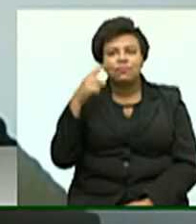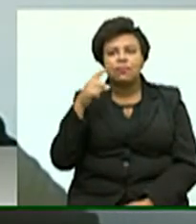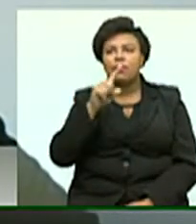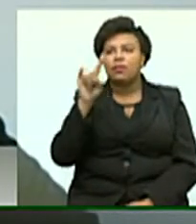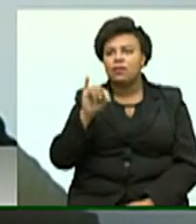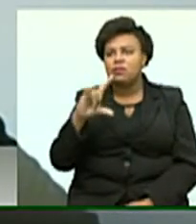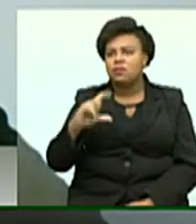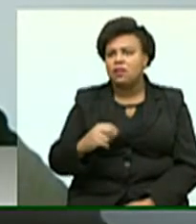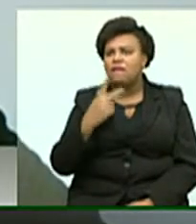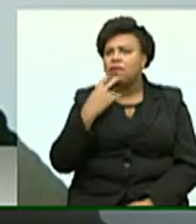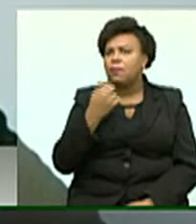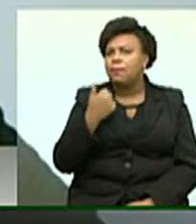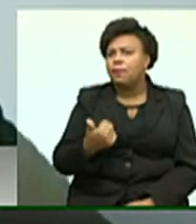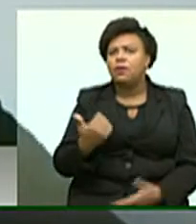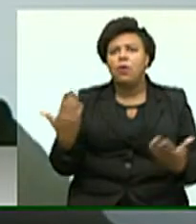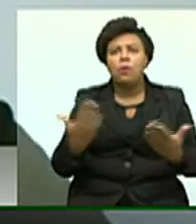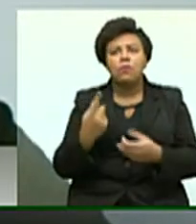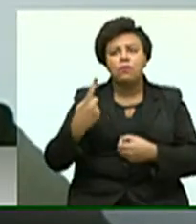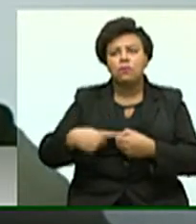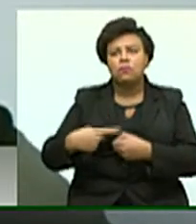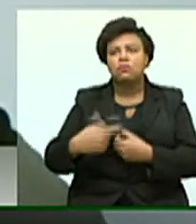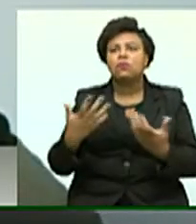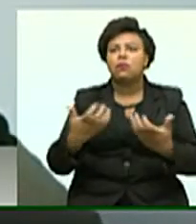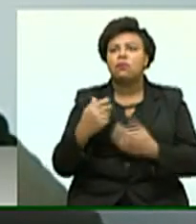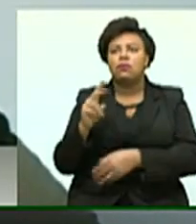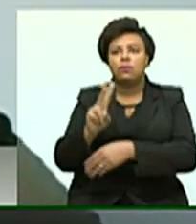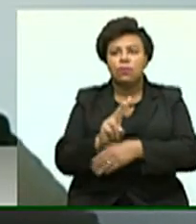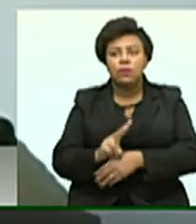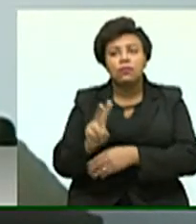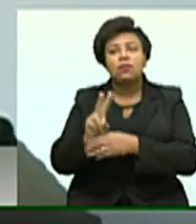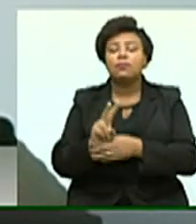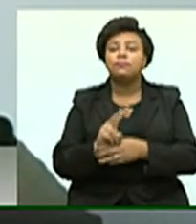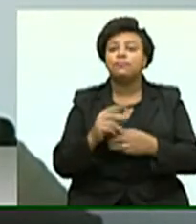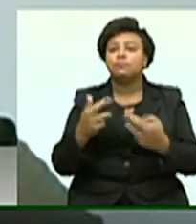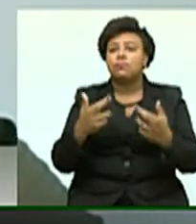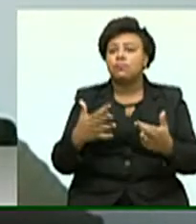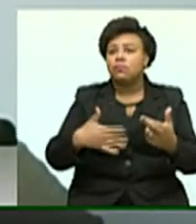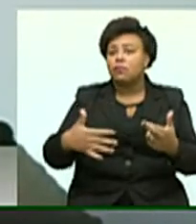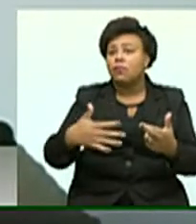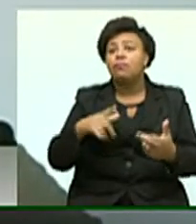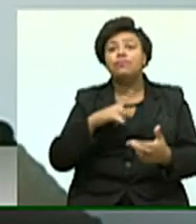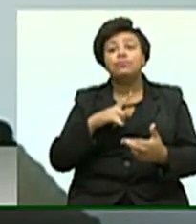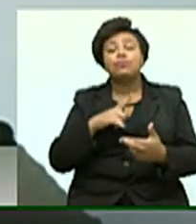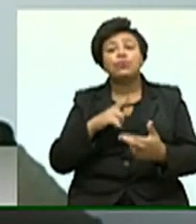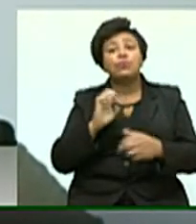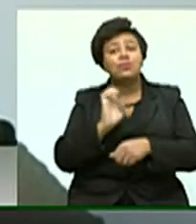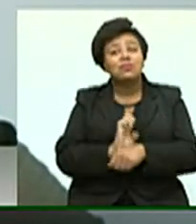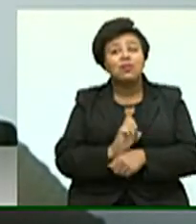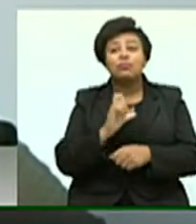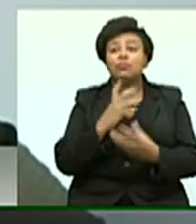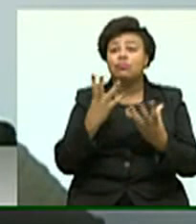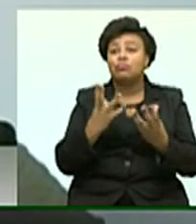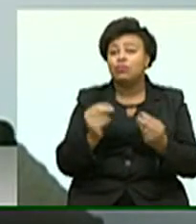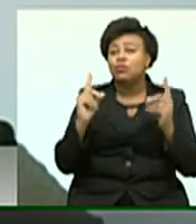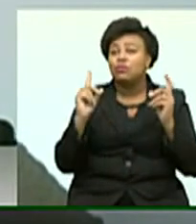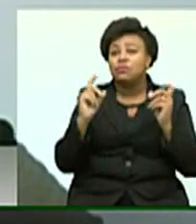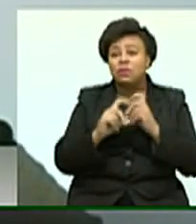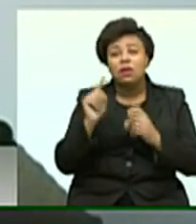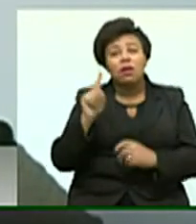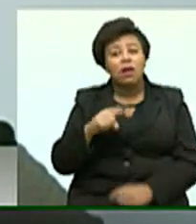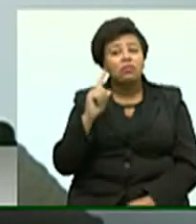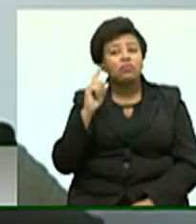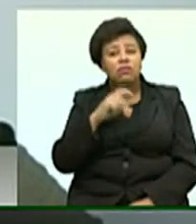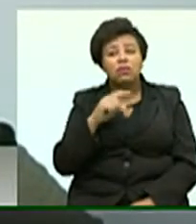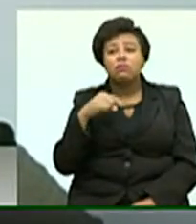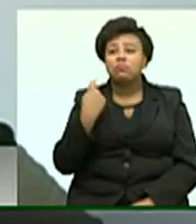falaram muito bem. Hoje, o município querendo cuidar de um pedaço onde o Estado tem muitas dificuldades, é tão difícil, eu acho que